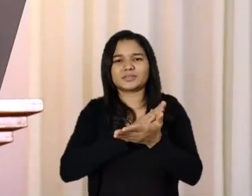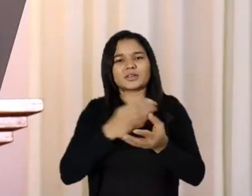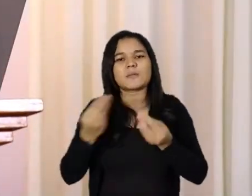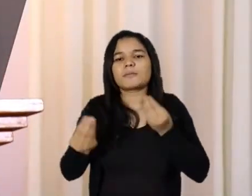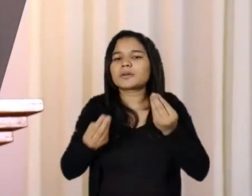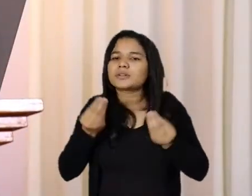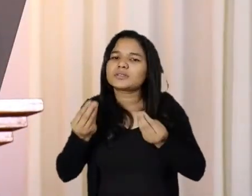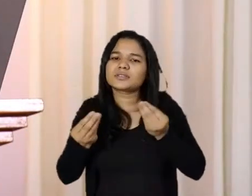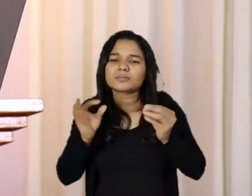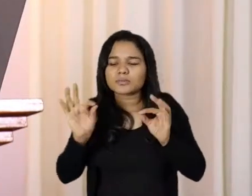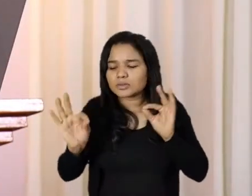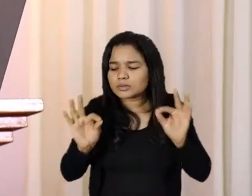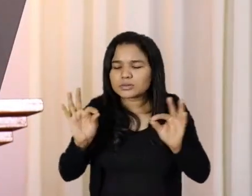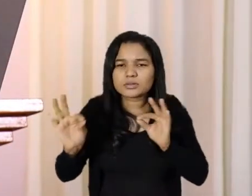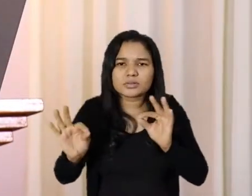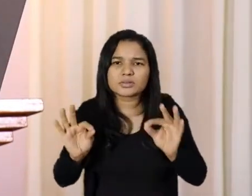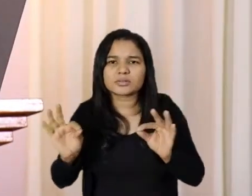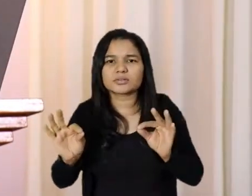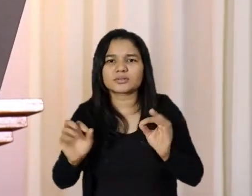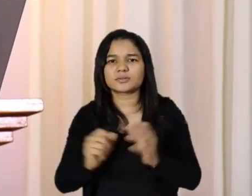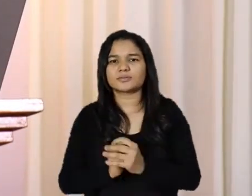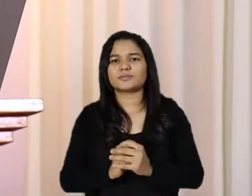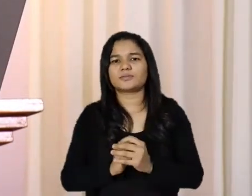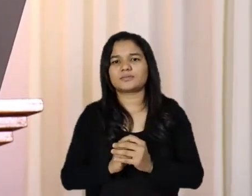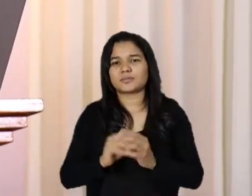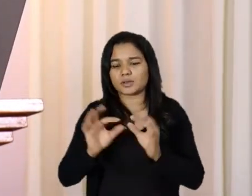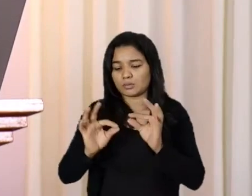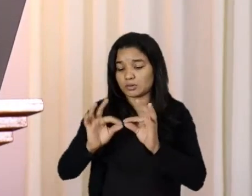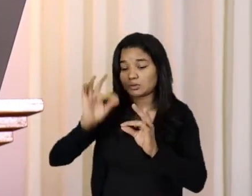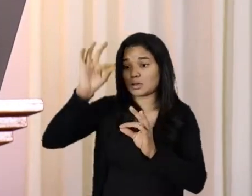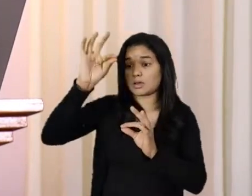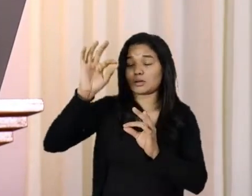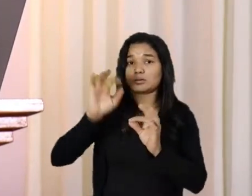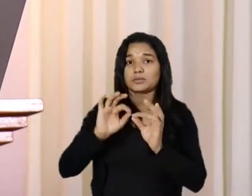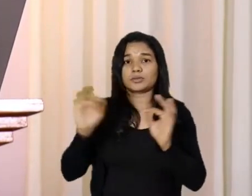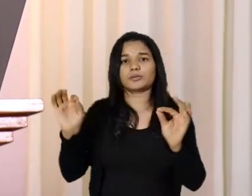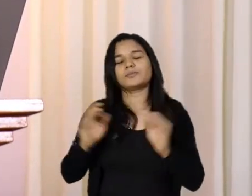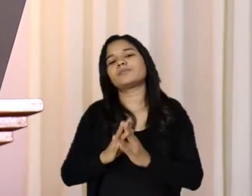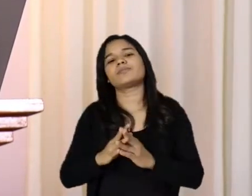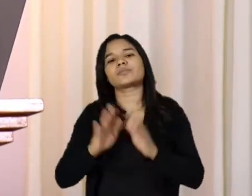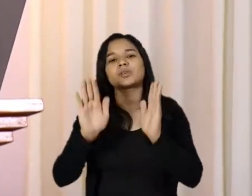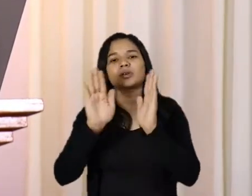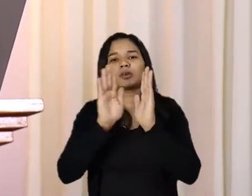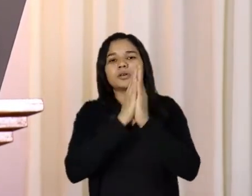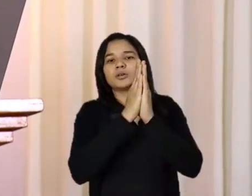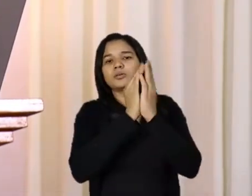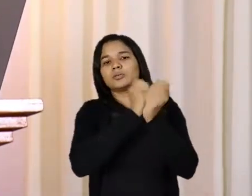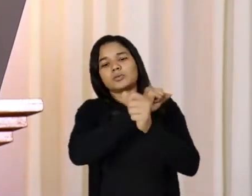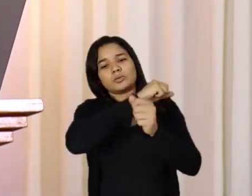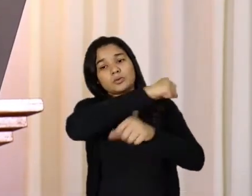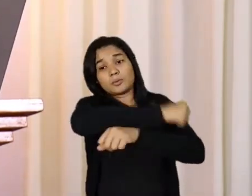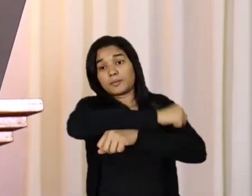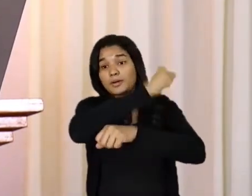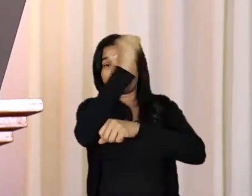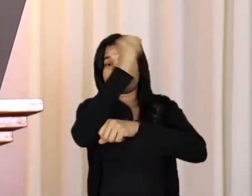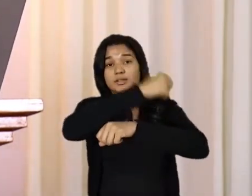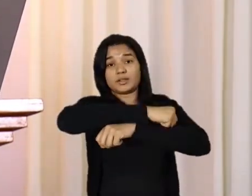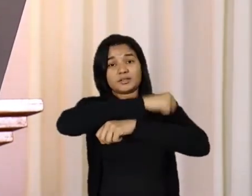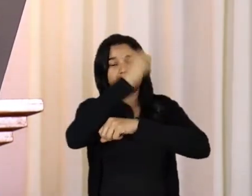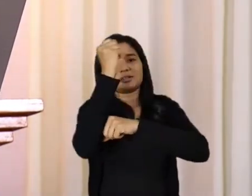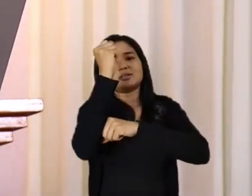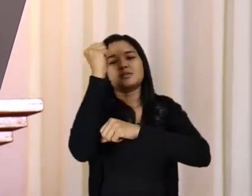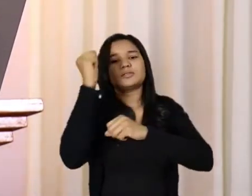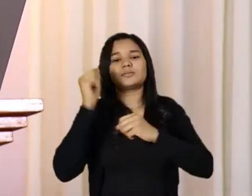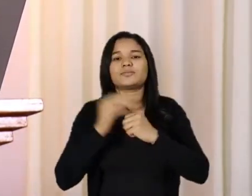largura e de 30 côvados sua altura. Farás na arca uma janela de 1 côvado e acabarás em cima, e a porta da arca porás ao seu lado,